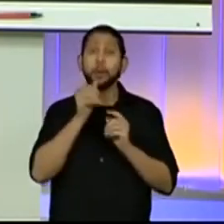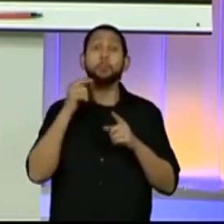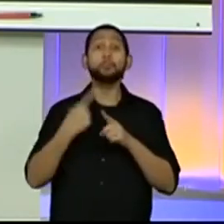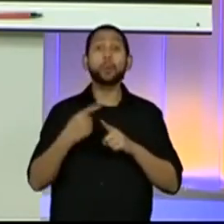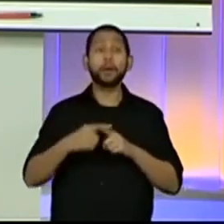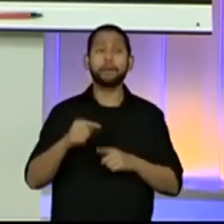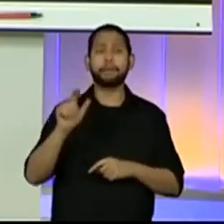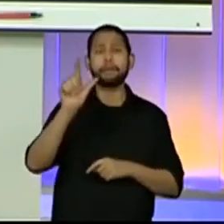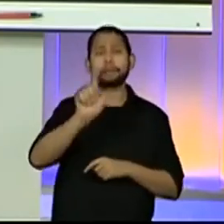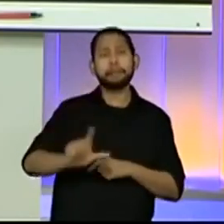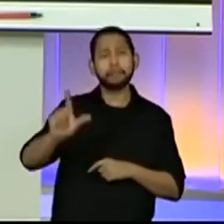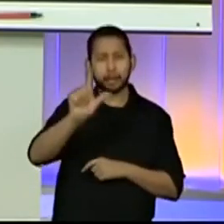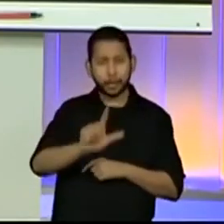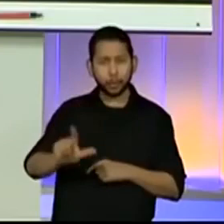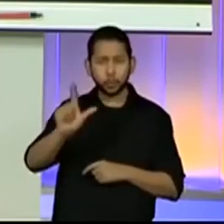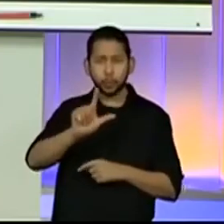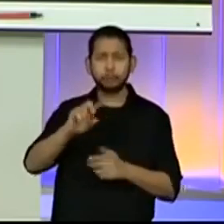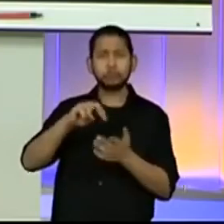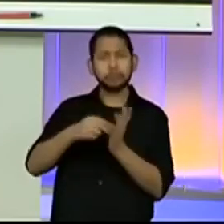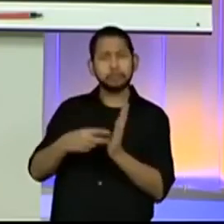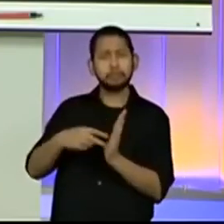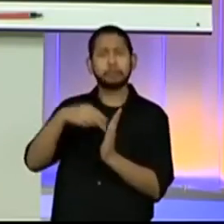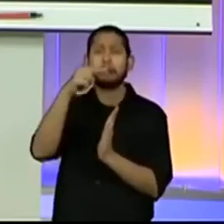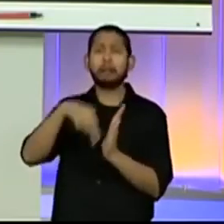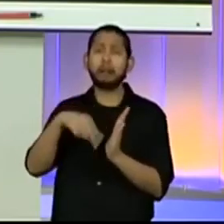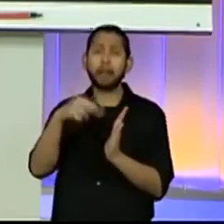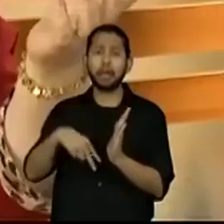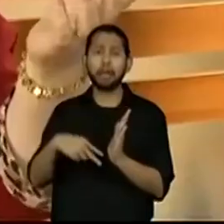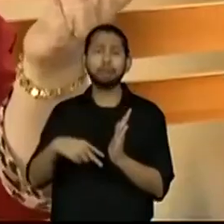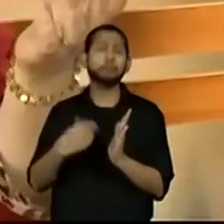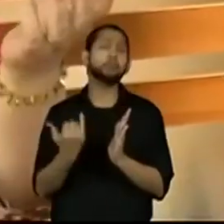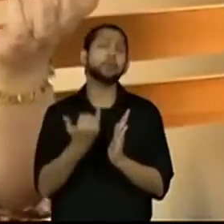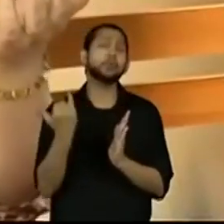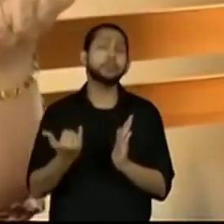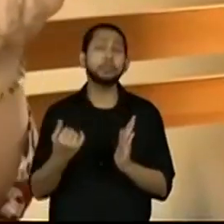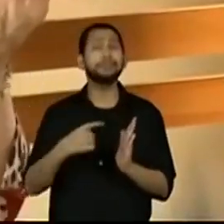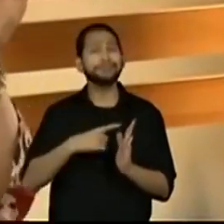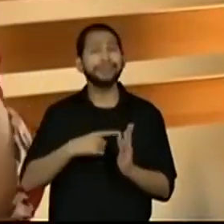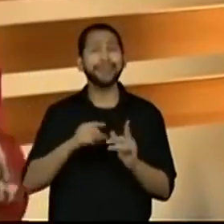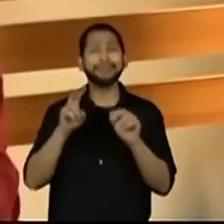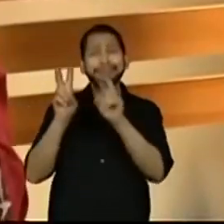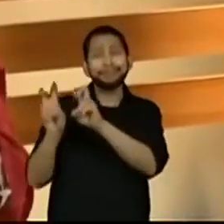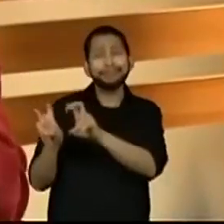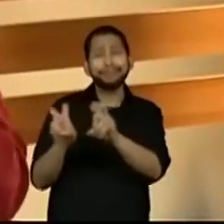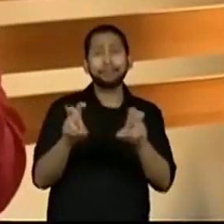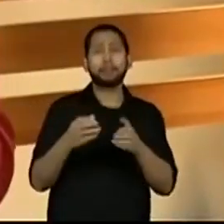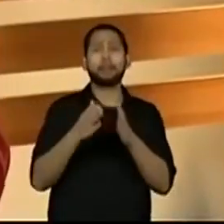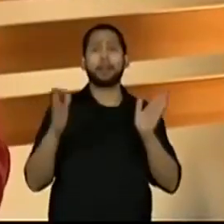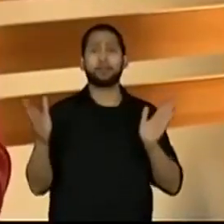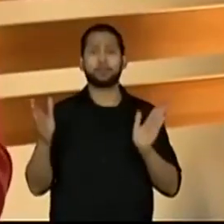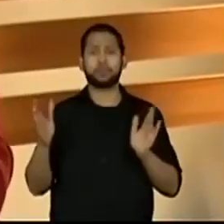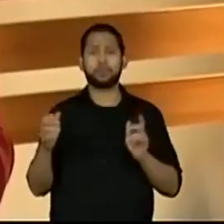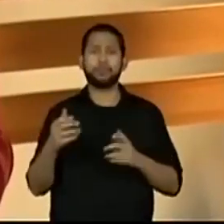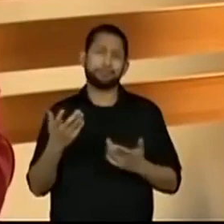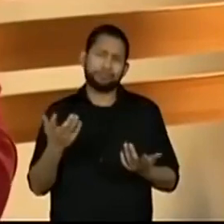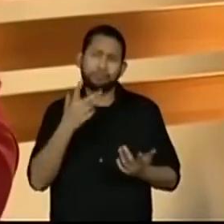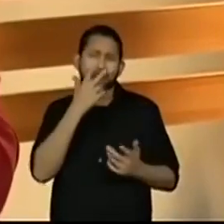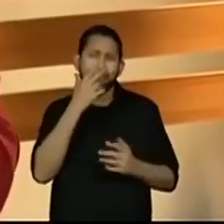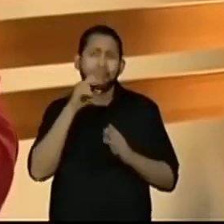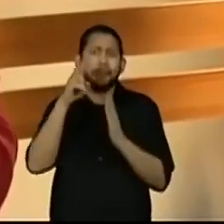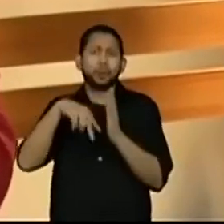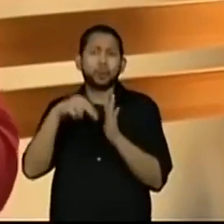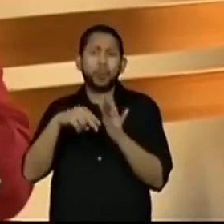a literatura que fala sobre o ato de ler, a importância da leitura, ela é imensa. Então, fica até estranho a gente resumir